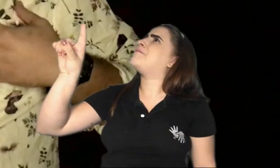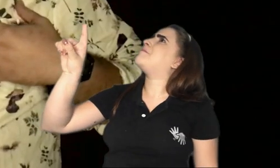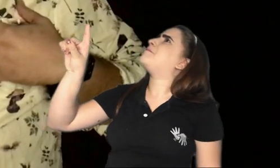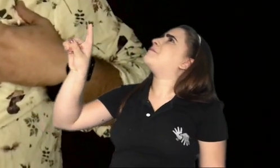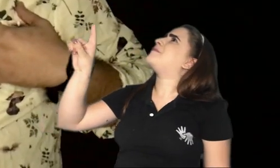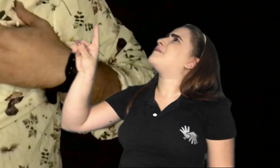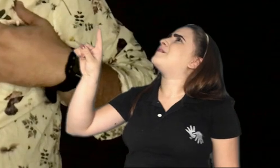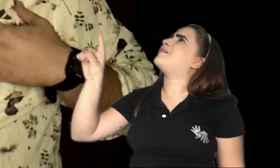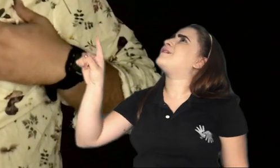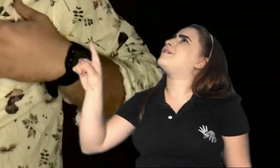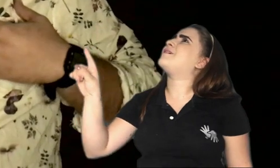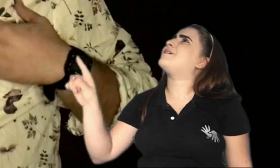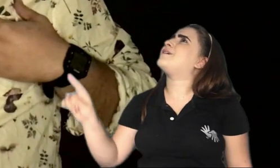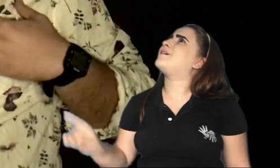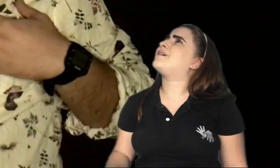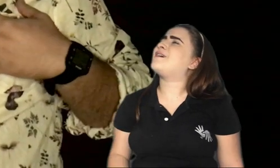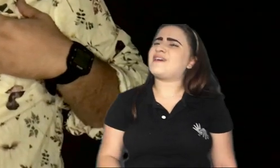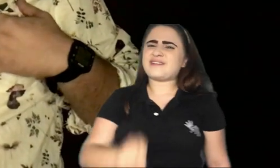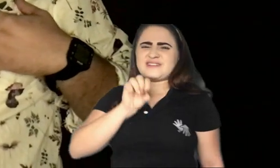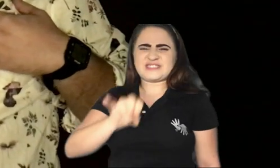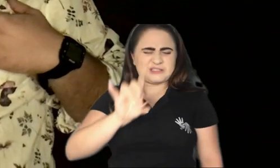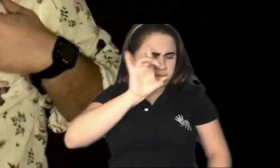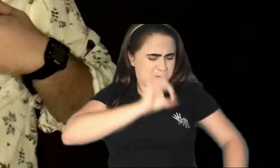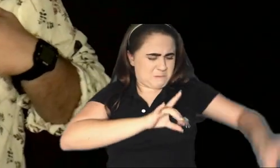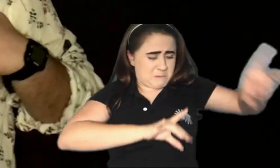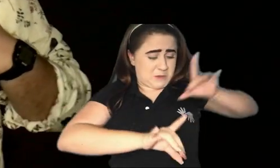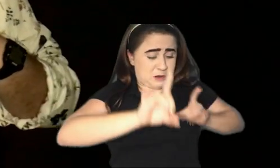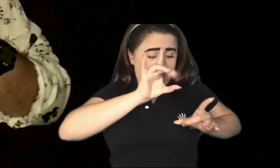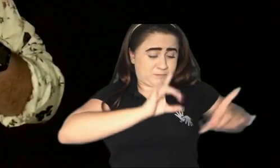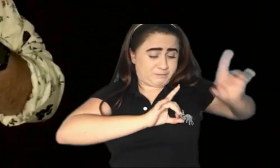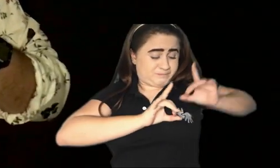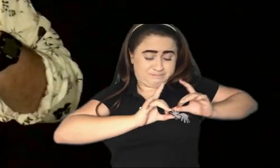e faz meu coração arder de novo,